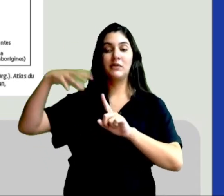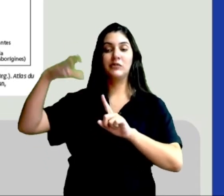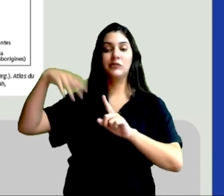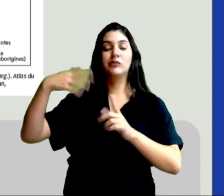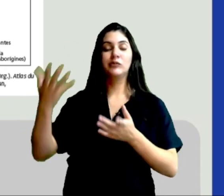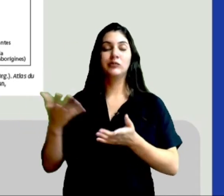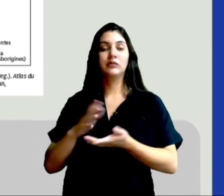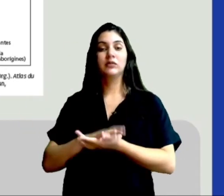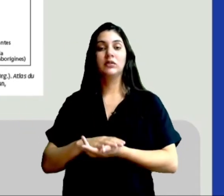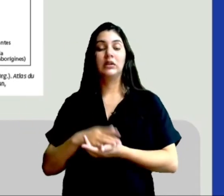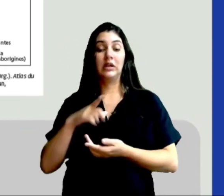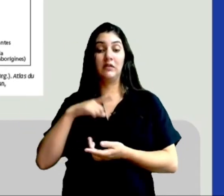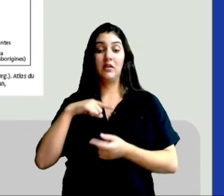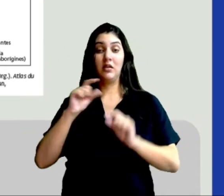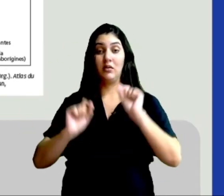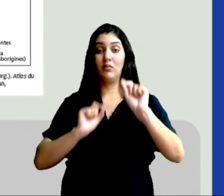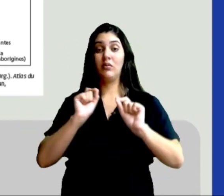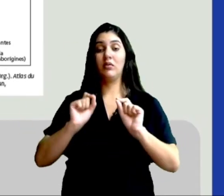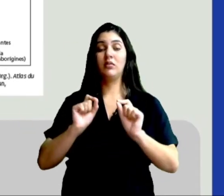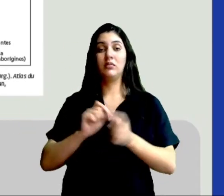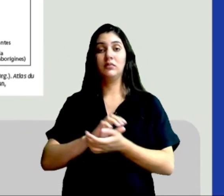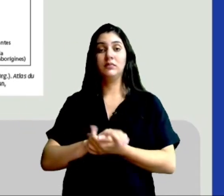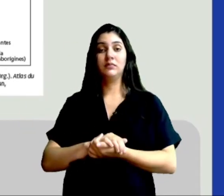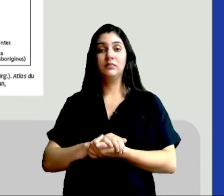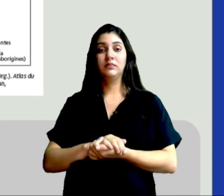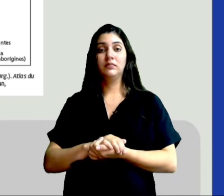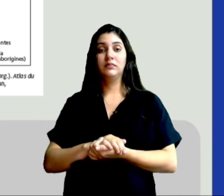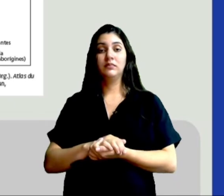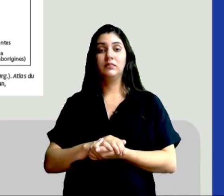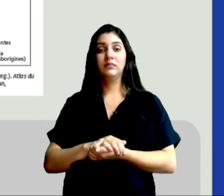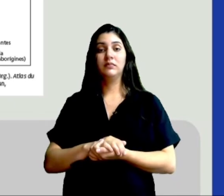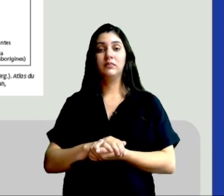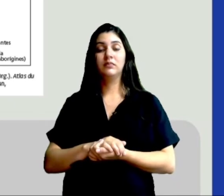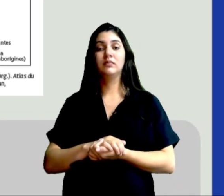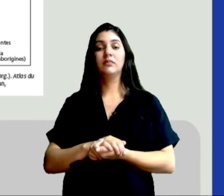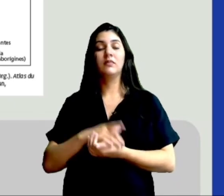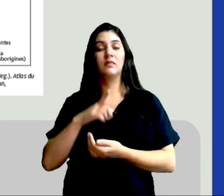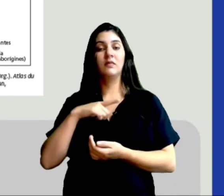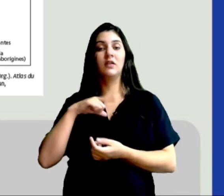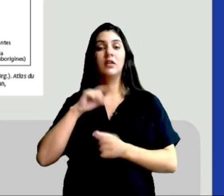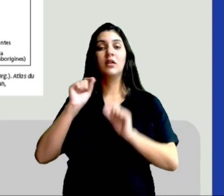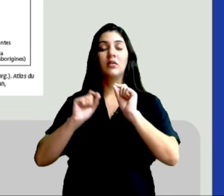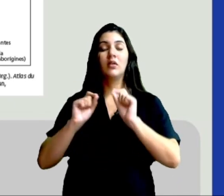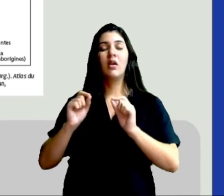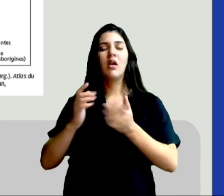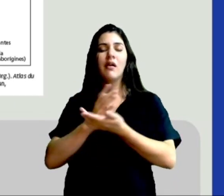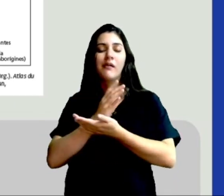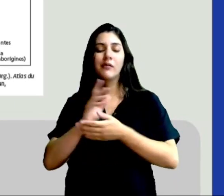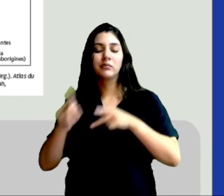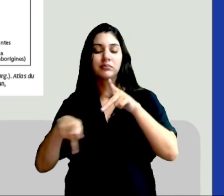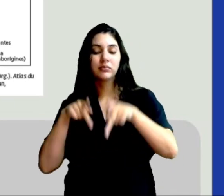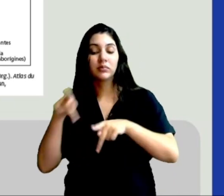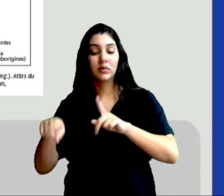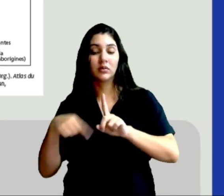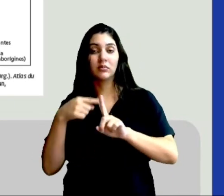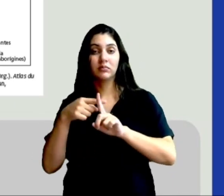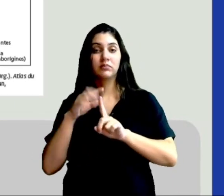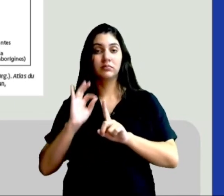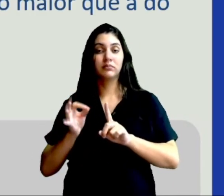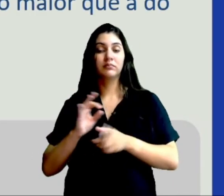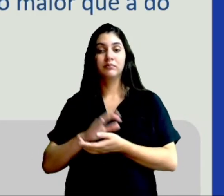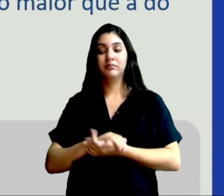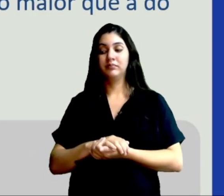assentamento urbano, que vai ter o assentamento humano, então vai ter alguma população a mais.